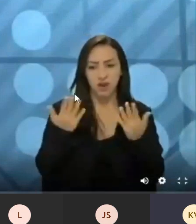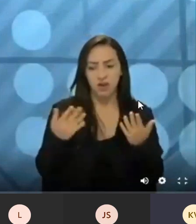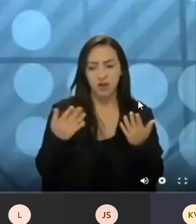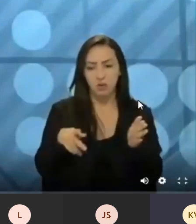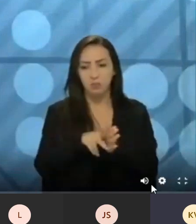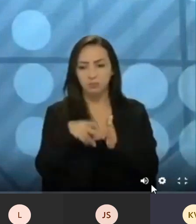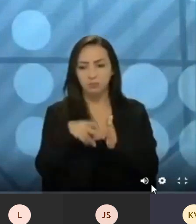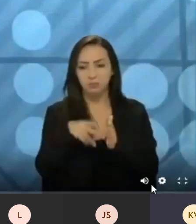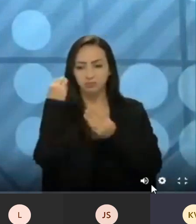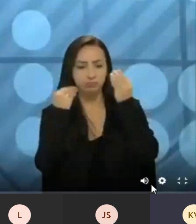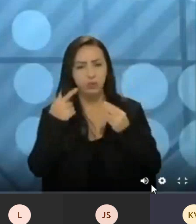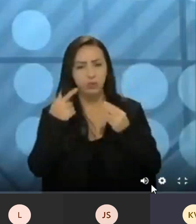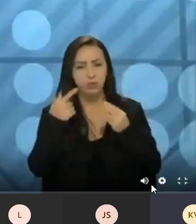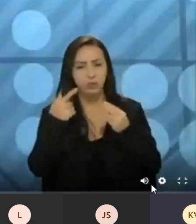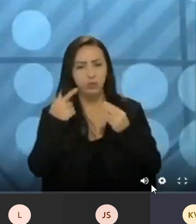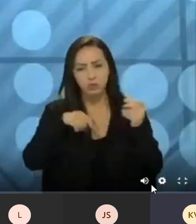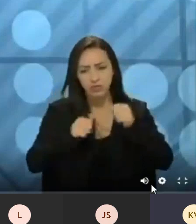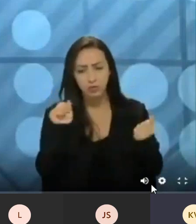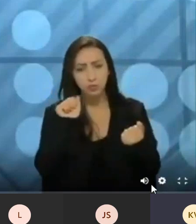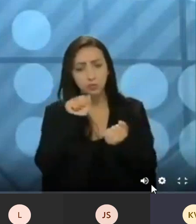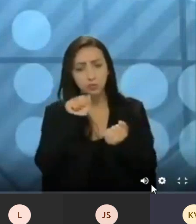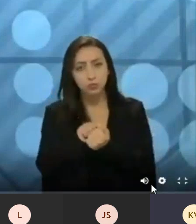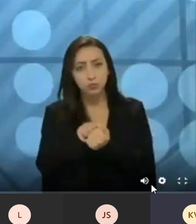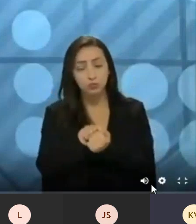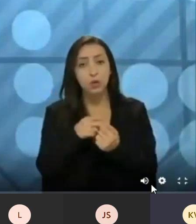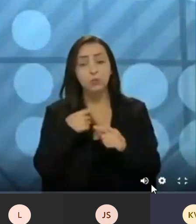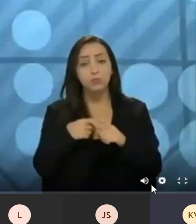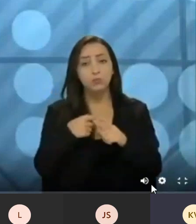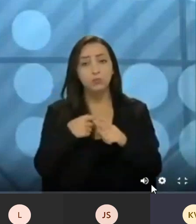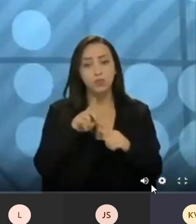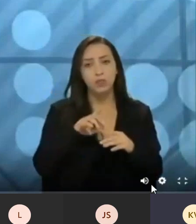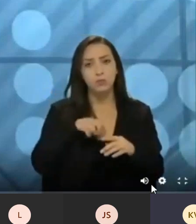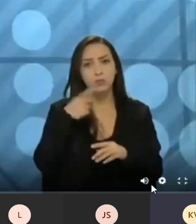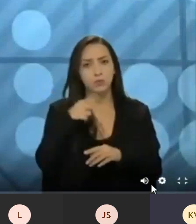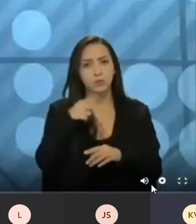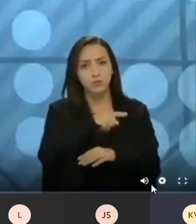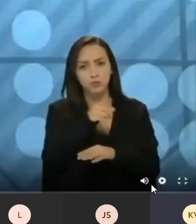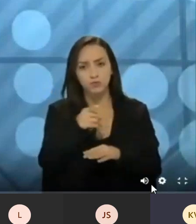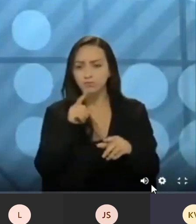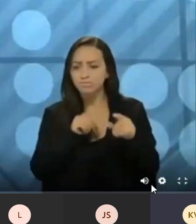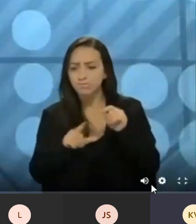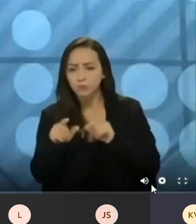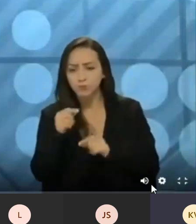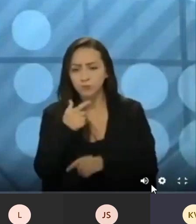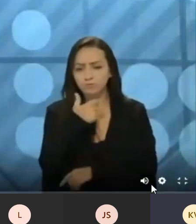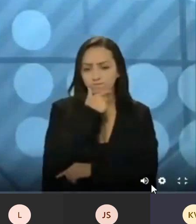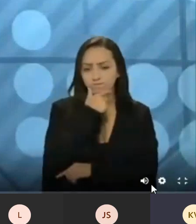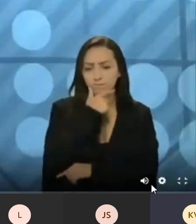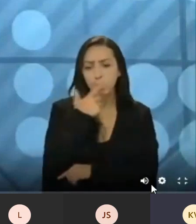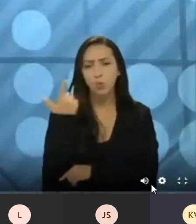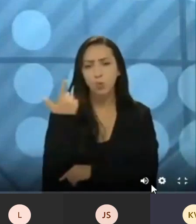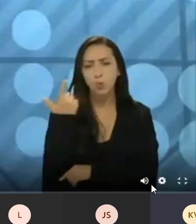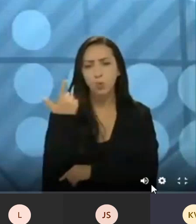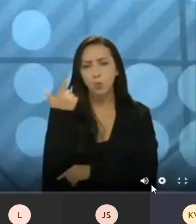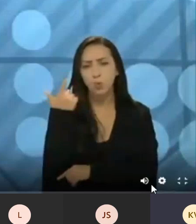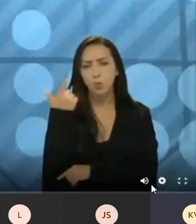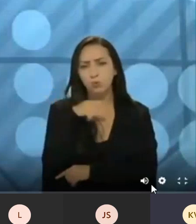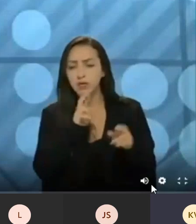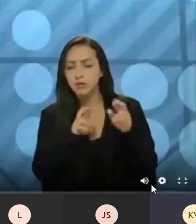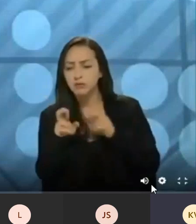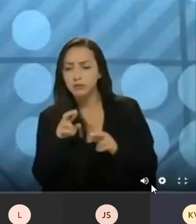estética, para a gente analisar junto, para que a hora que vocês forem escolher um produto, vocês consigam analisar,